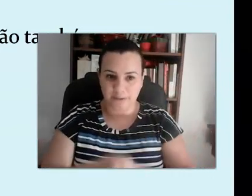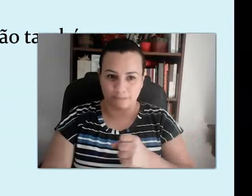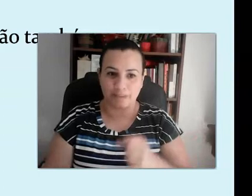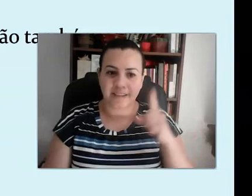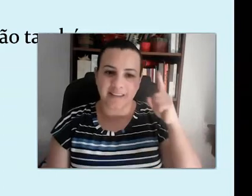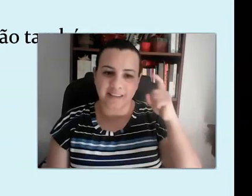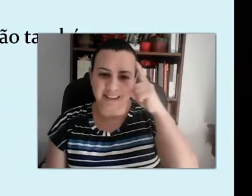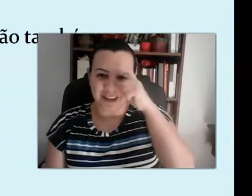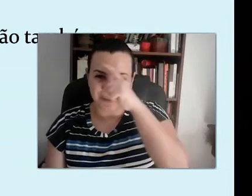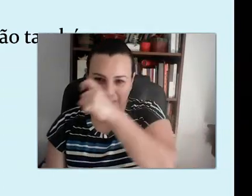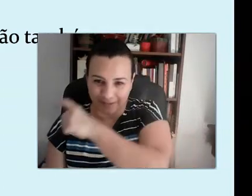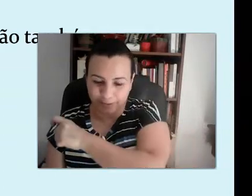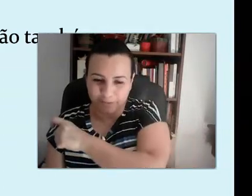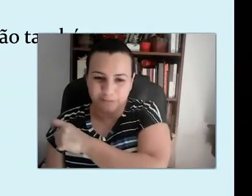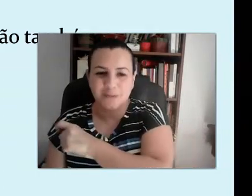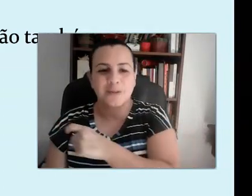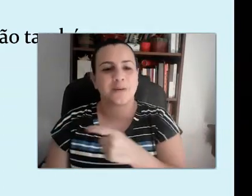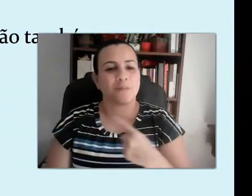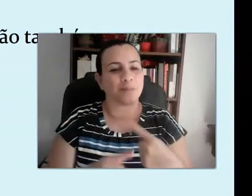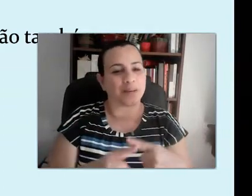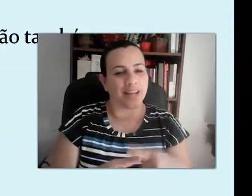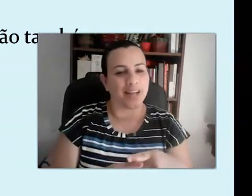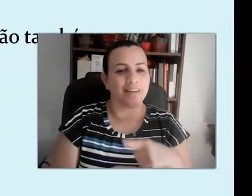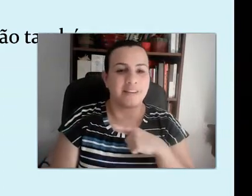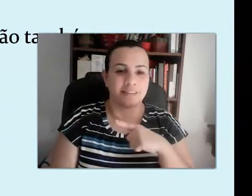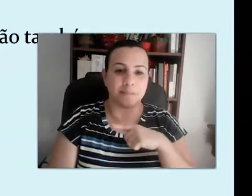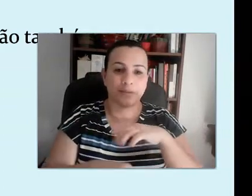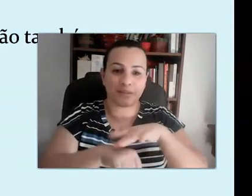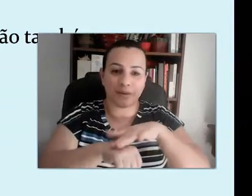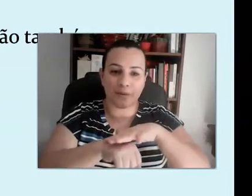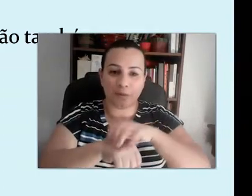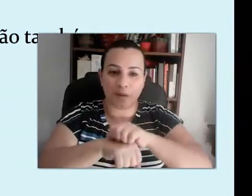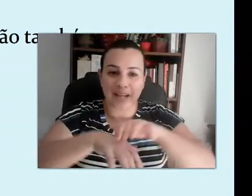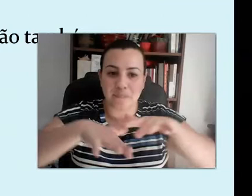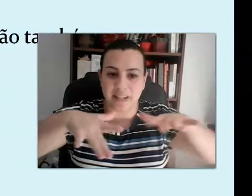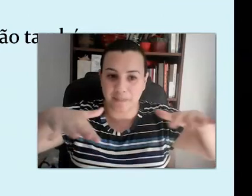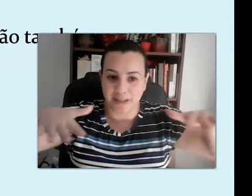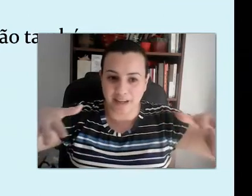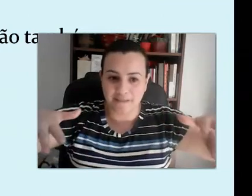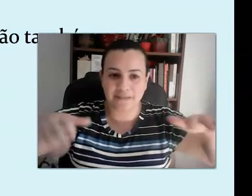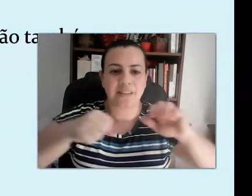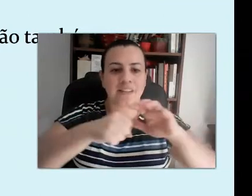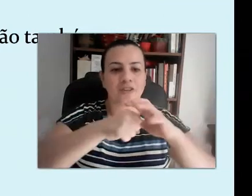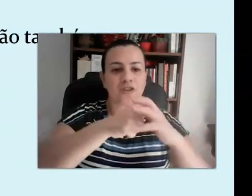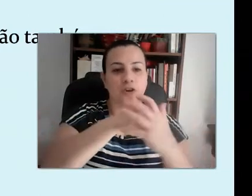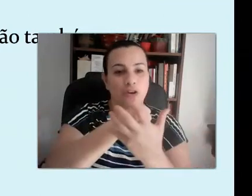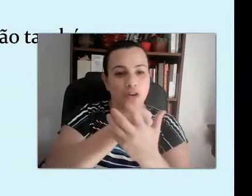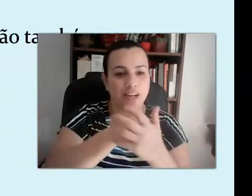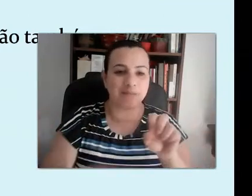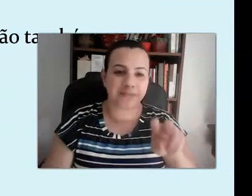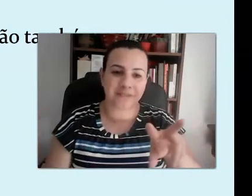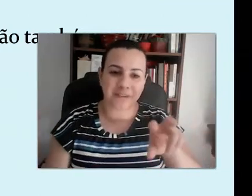Esse ano tá difícil porque nós temos uma epidemia